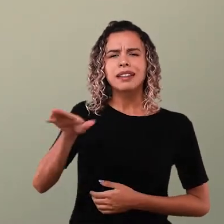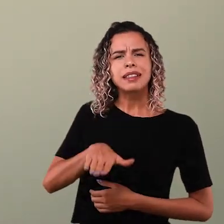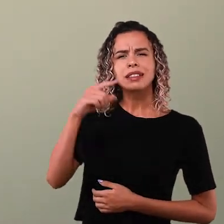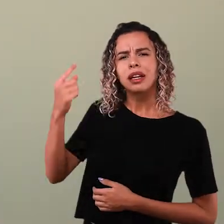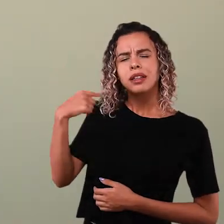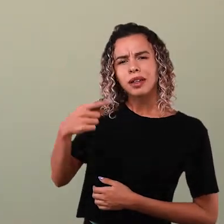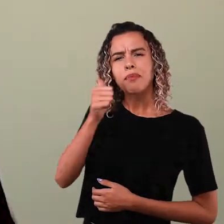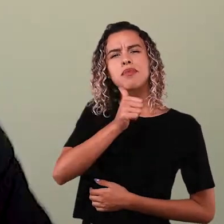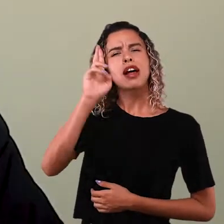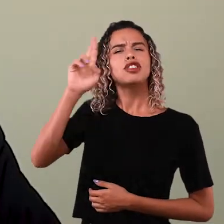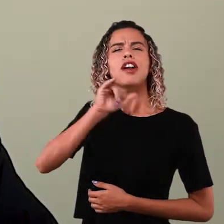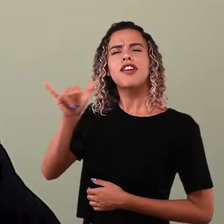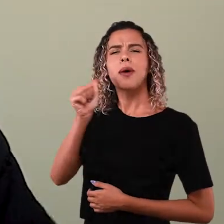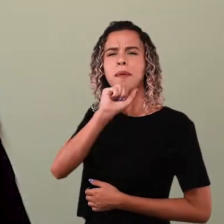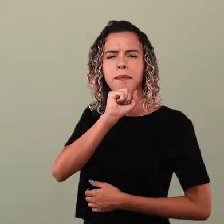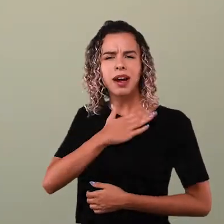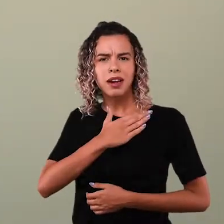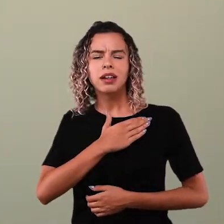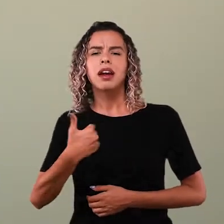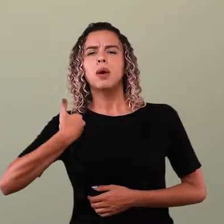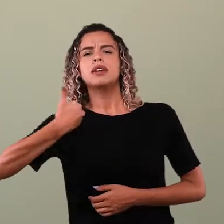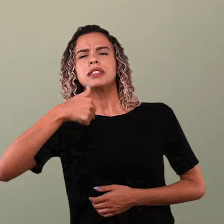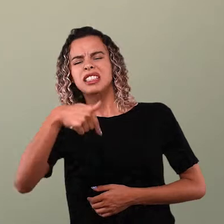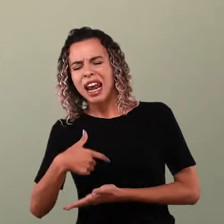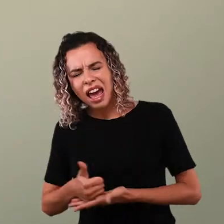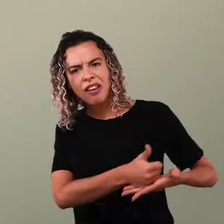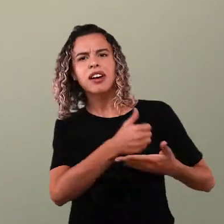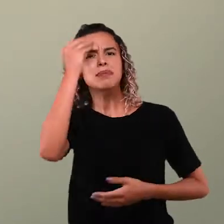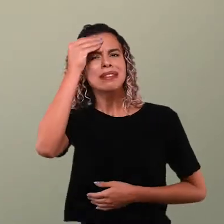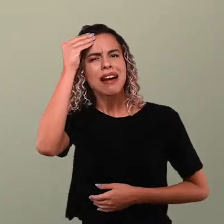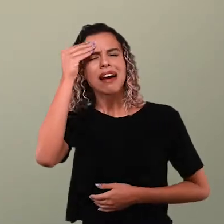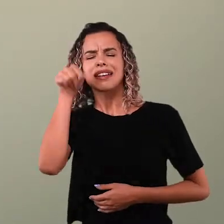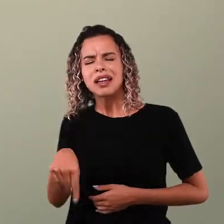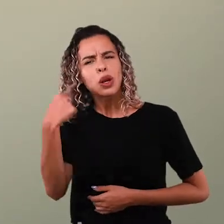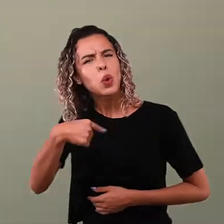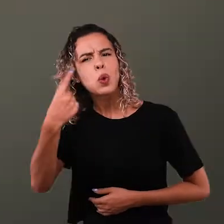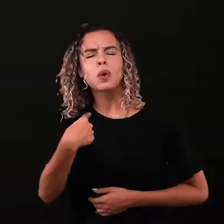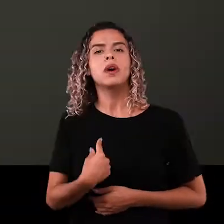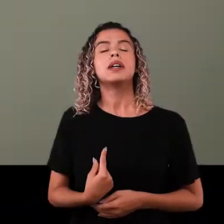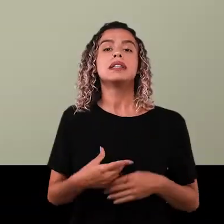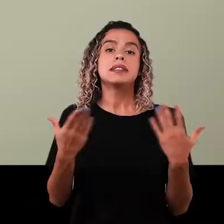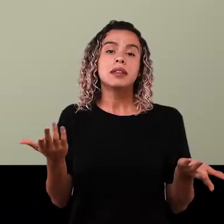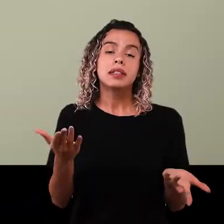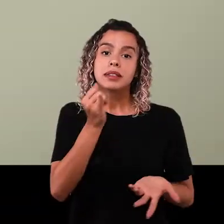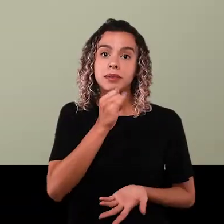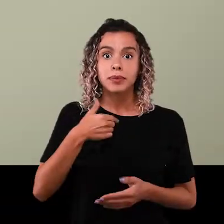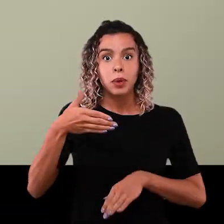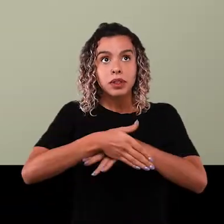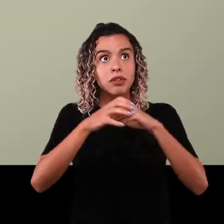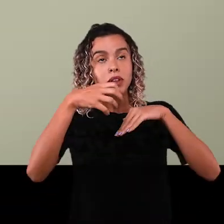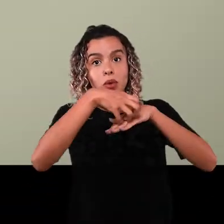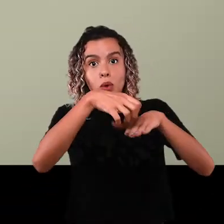é doida. Uma senhora falou pra minha mãe, isso eu tinha o quê? Uns 7 anos. Leve essa criança no psiquiatra, ele é doido, né? Então, por exemplo, eu entrava